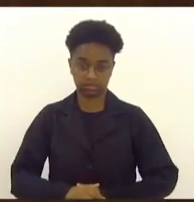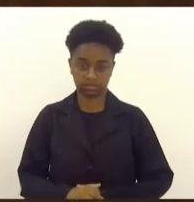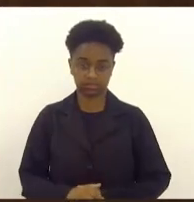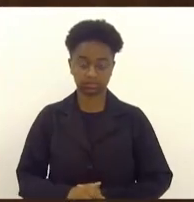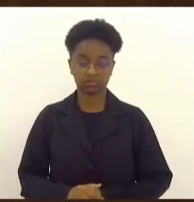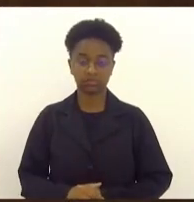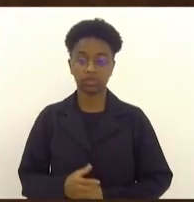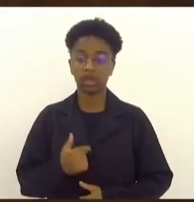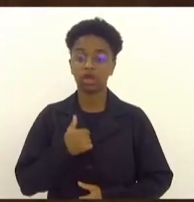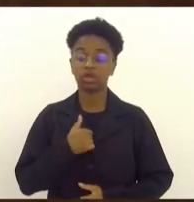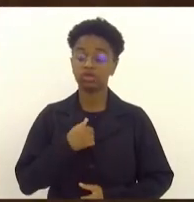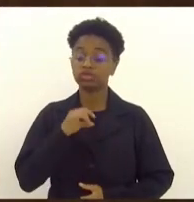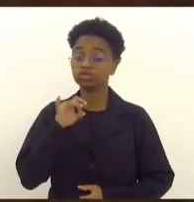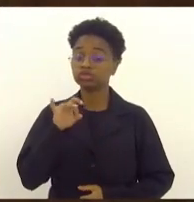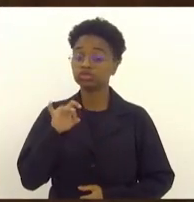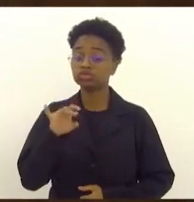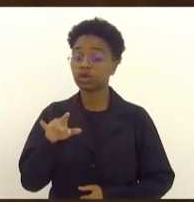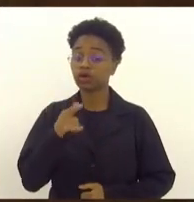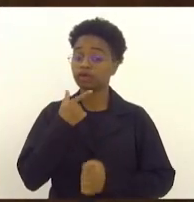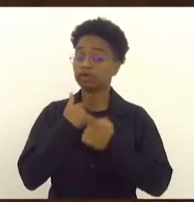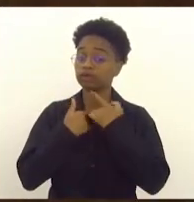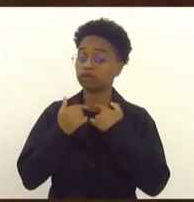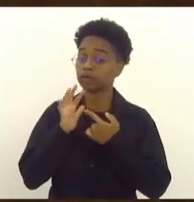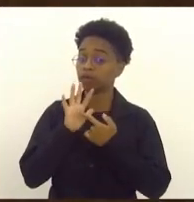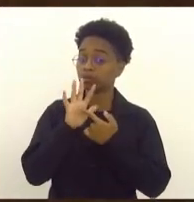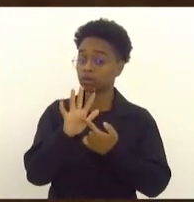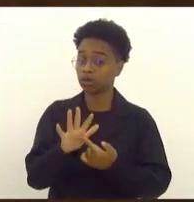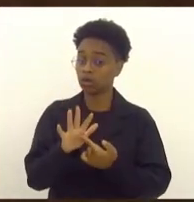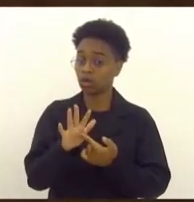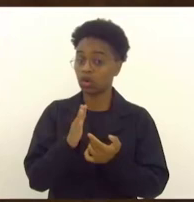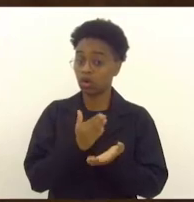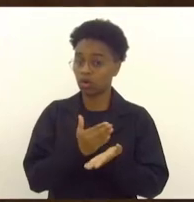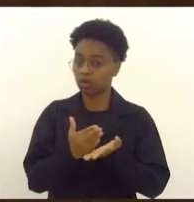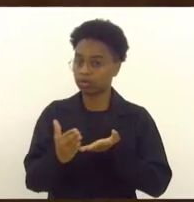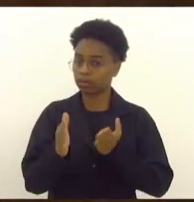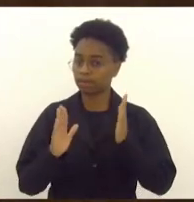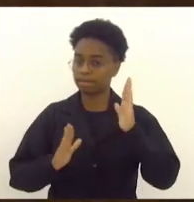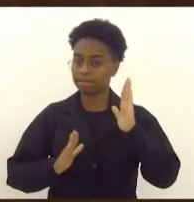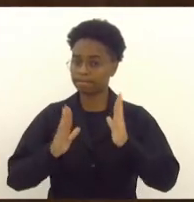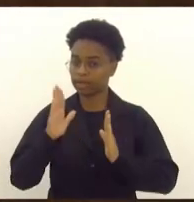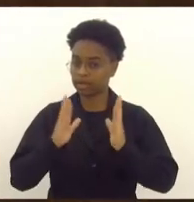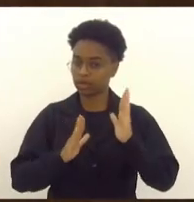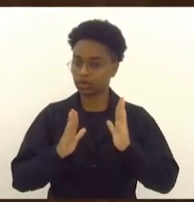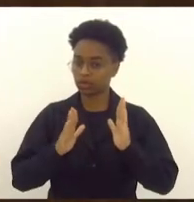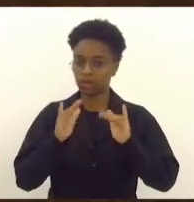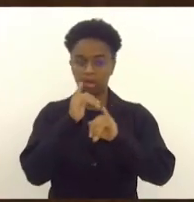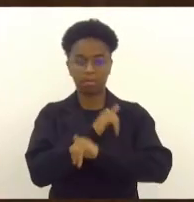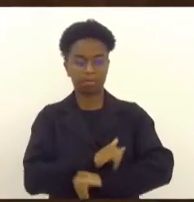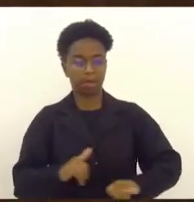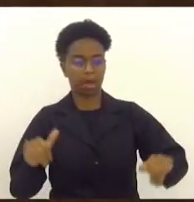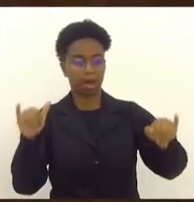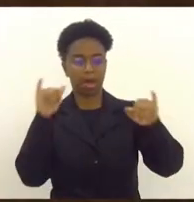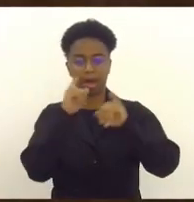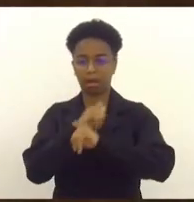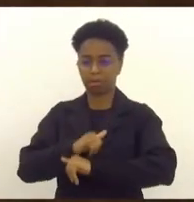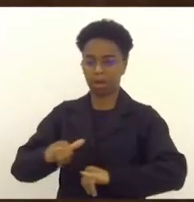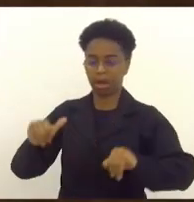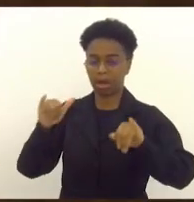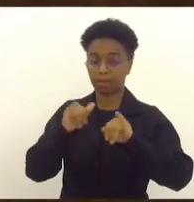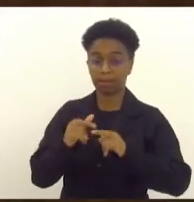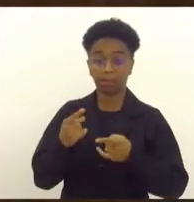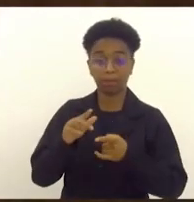eu quero só acentuar que começou a campanha eleitoral e que o Parlamento